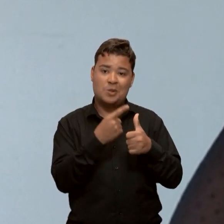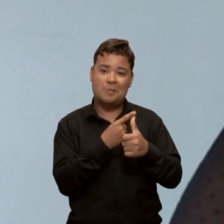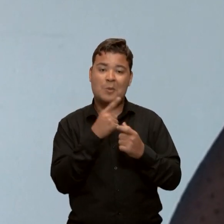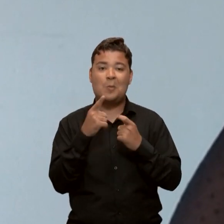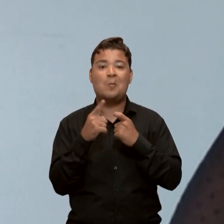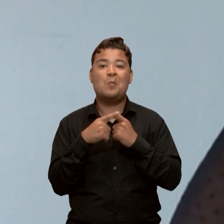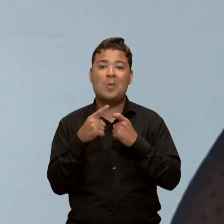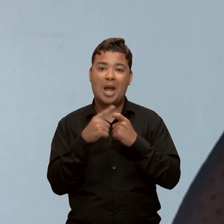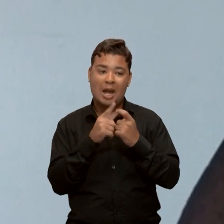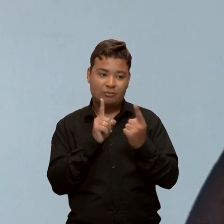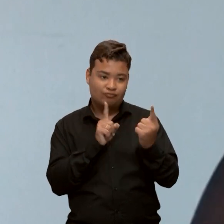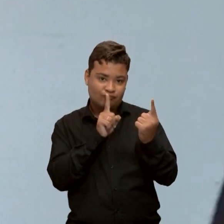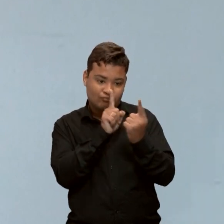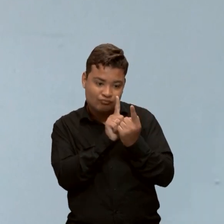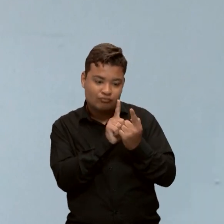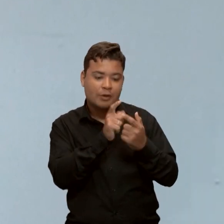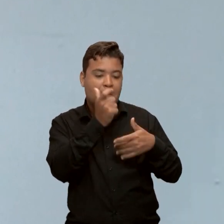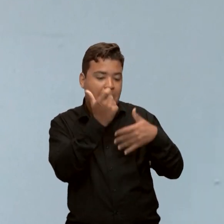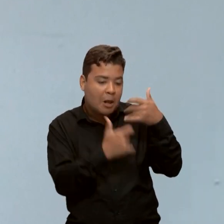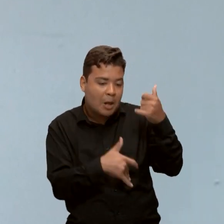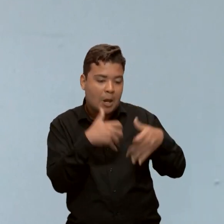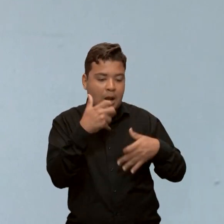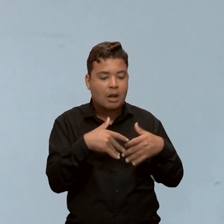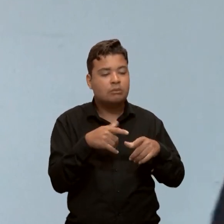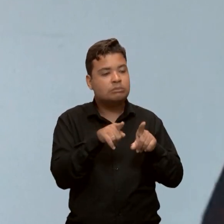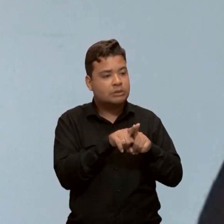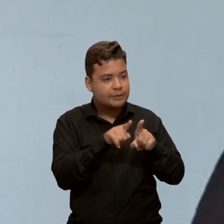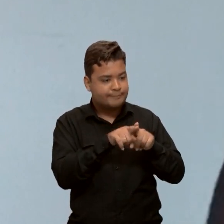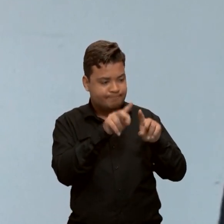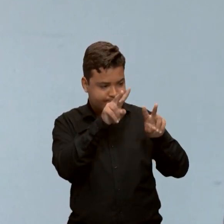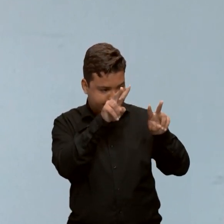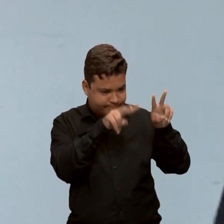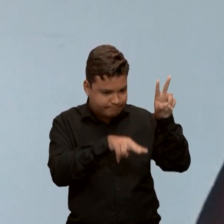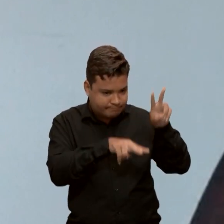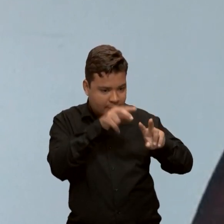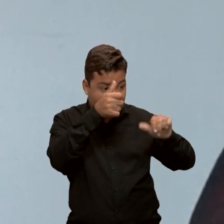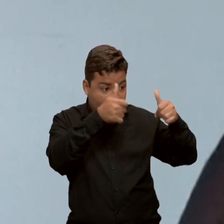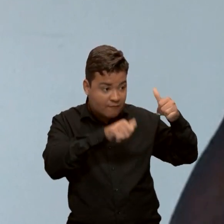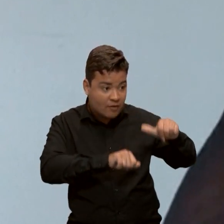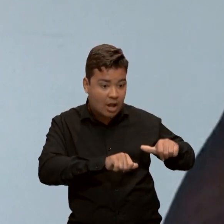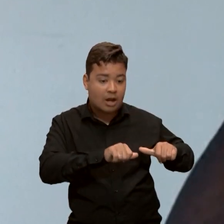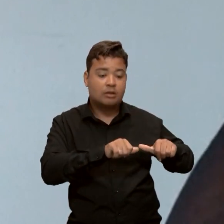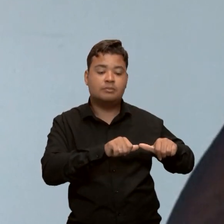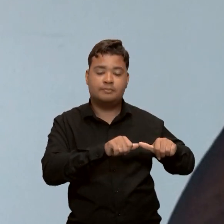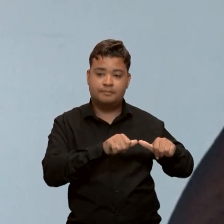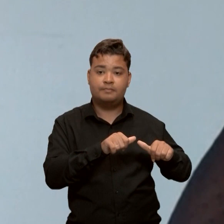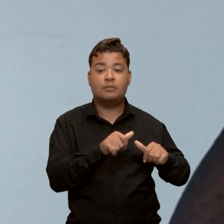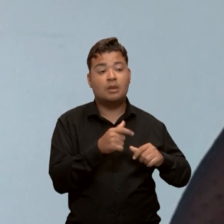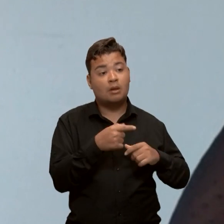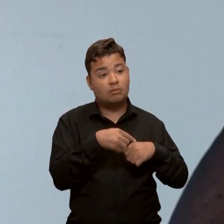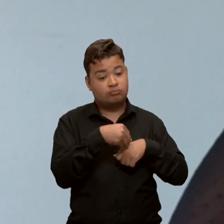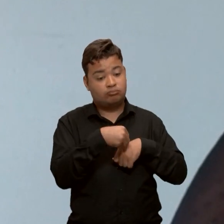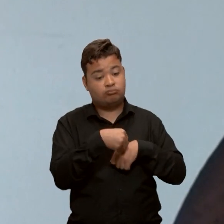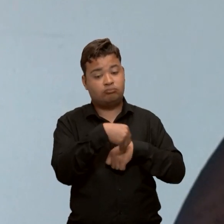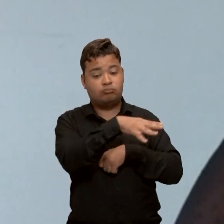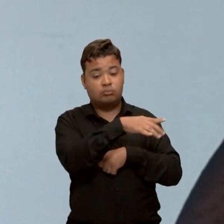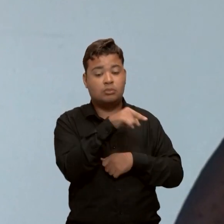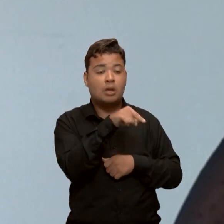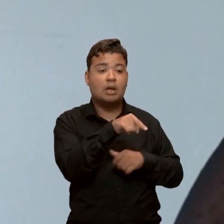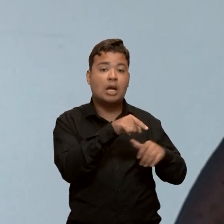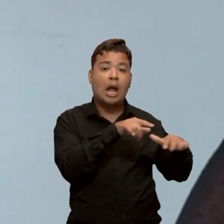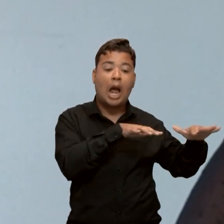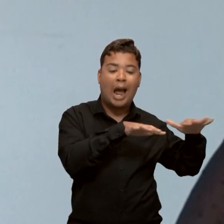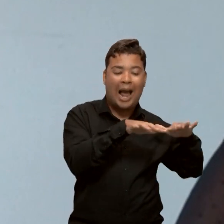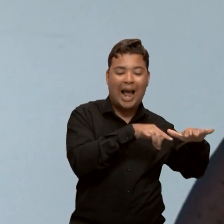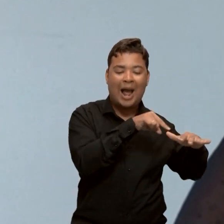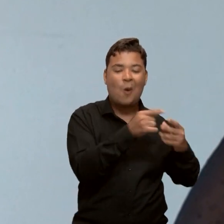todo avaliado da parte clínica dele, né, para que ele possa fazer, mesmo que seja a